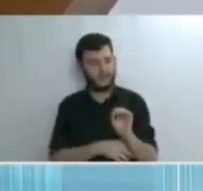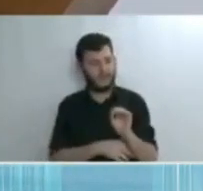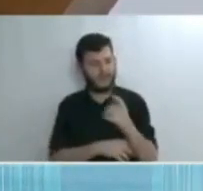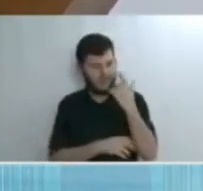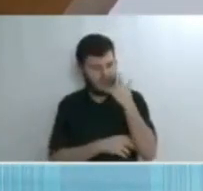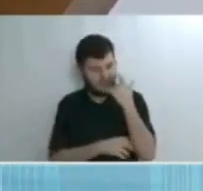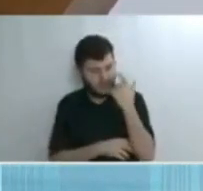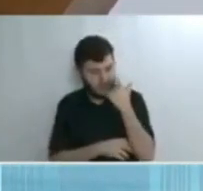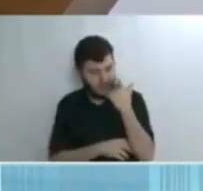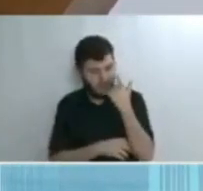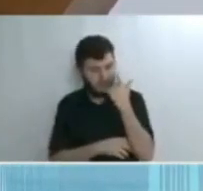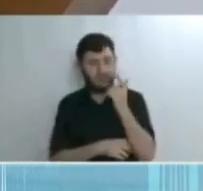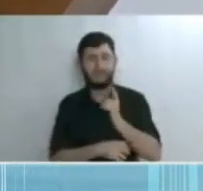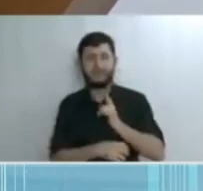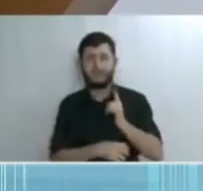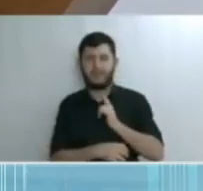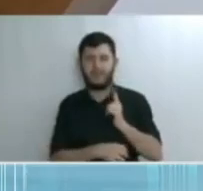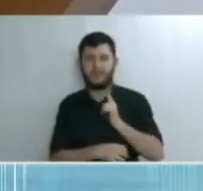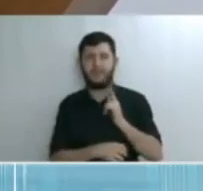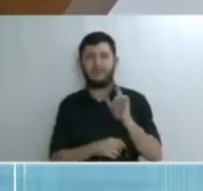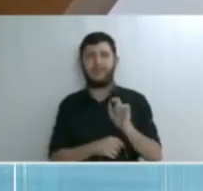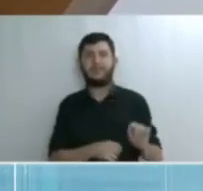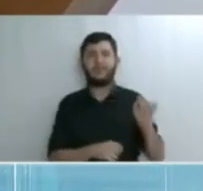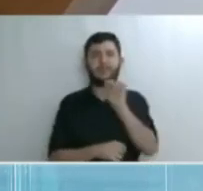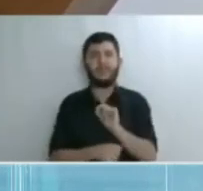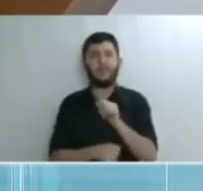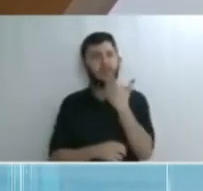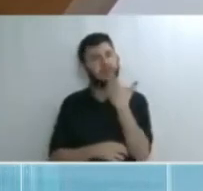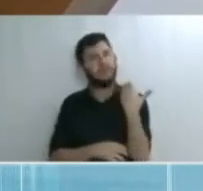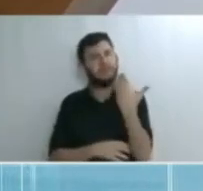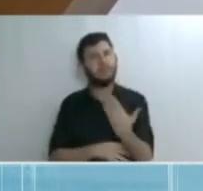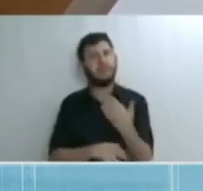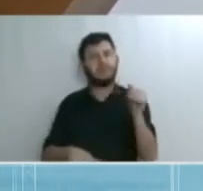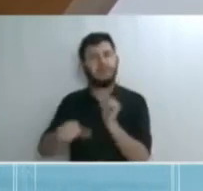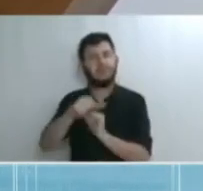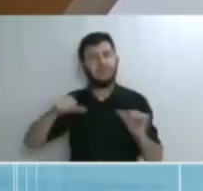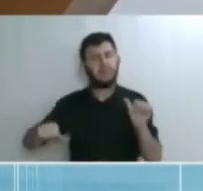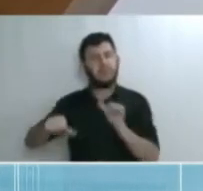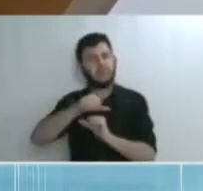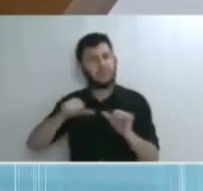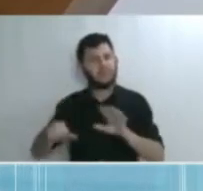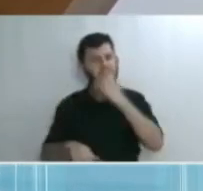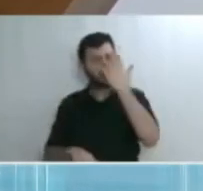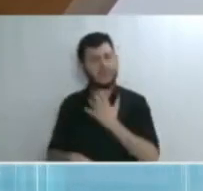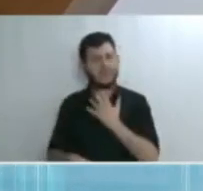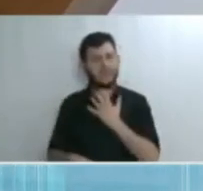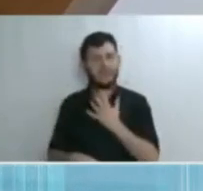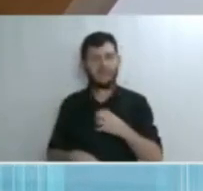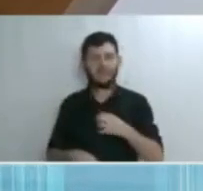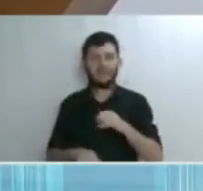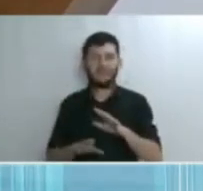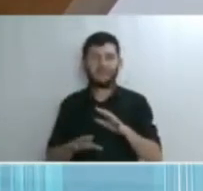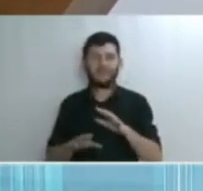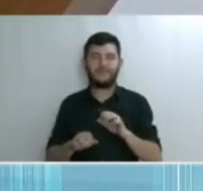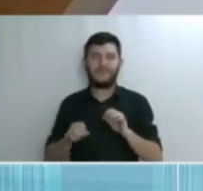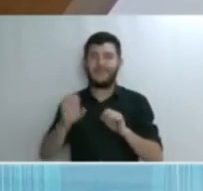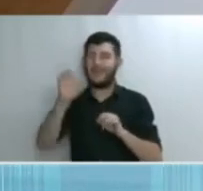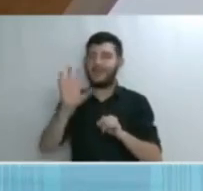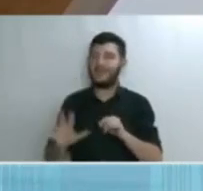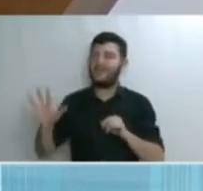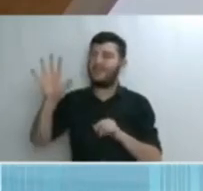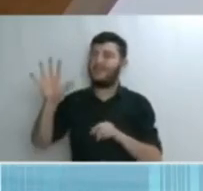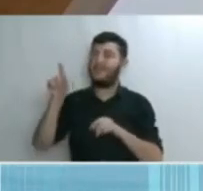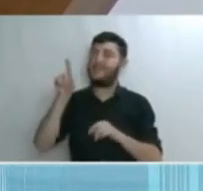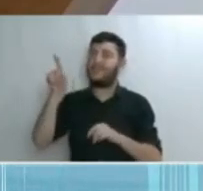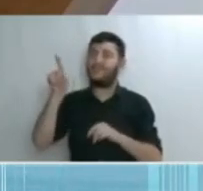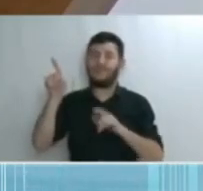da República deve ser discutido, levando em consideração as denúncias feitas entre políticos. Além disso,